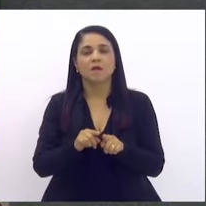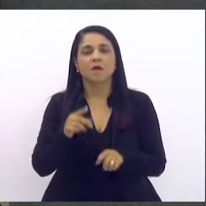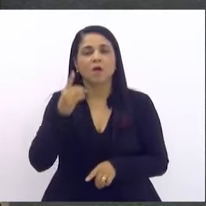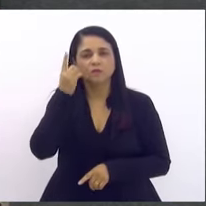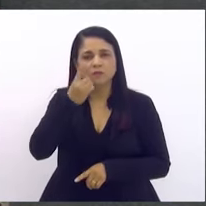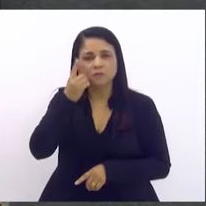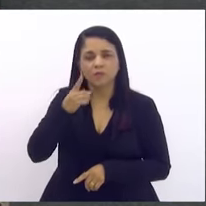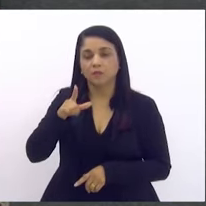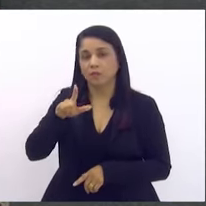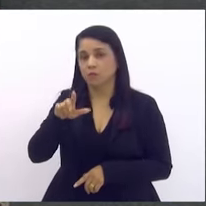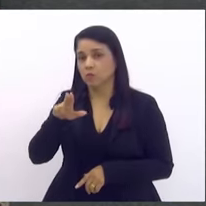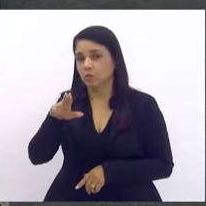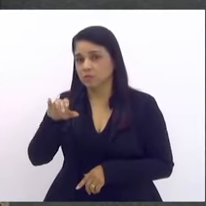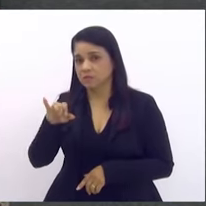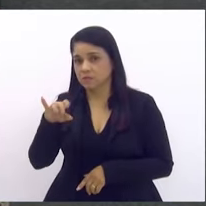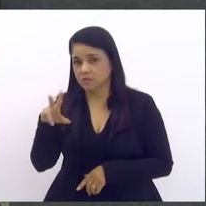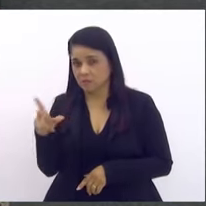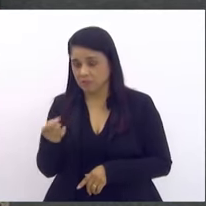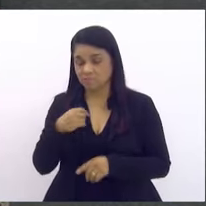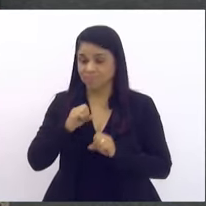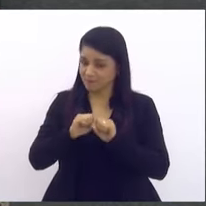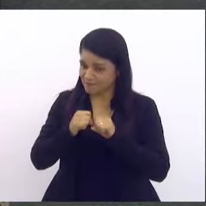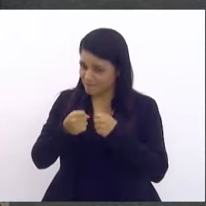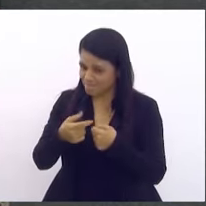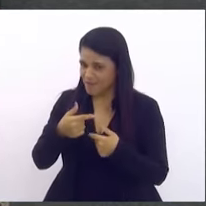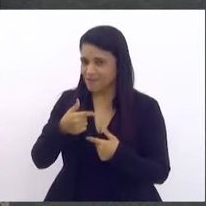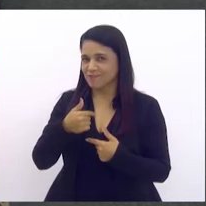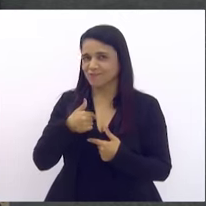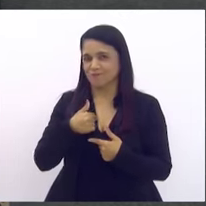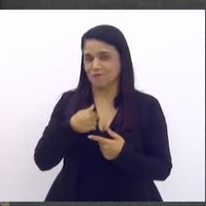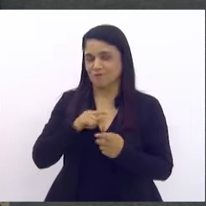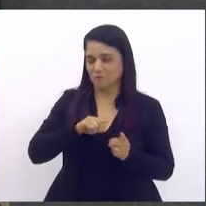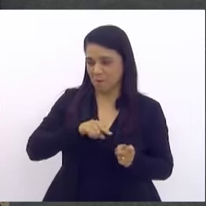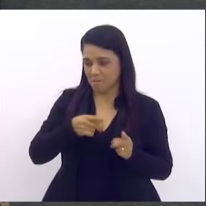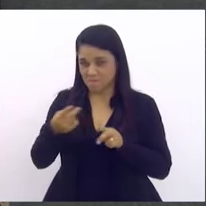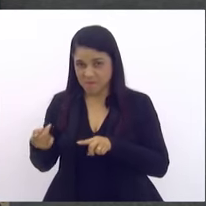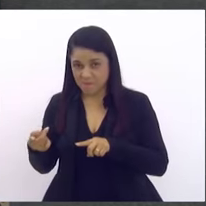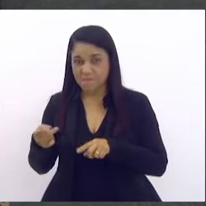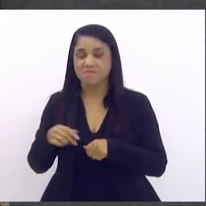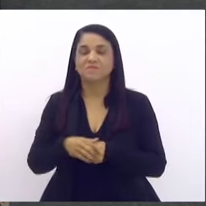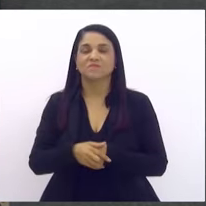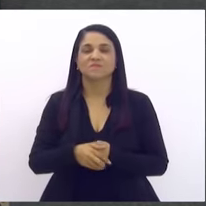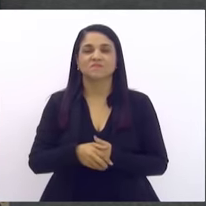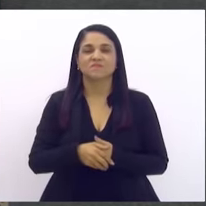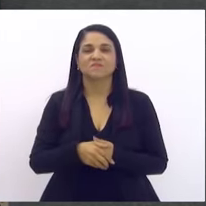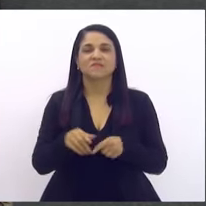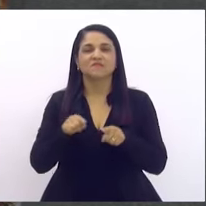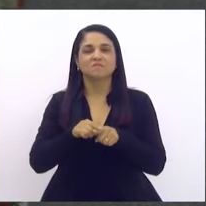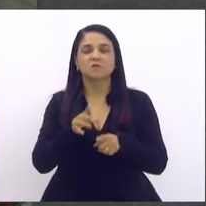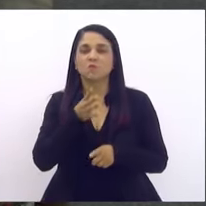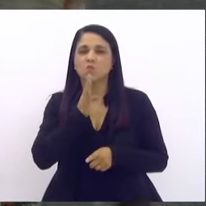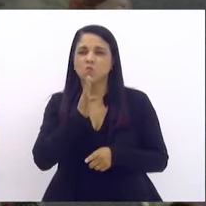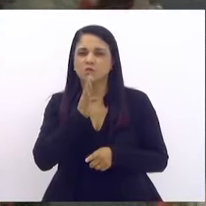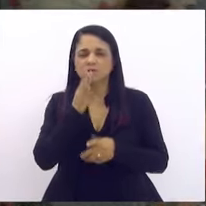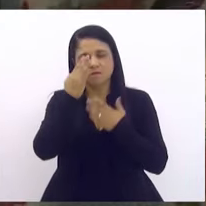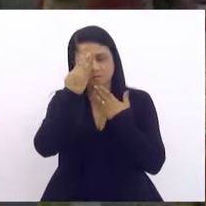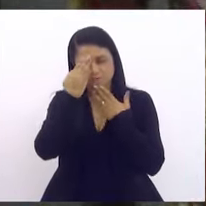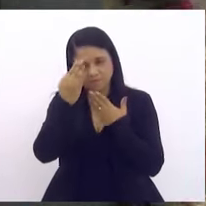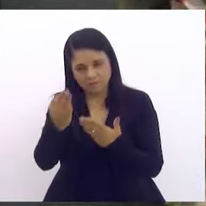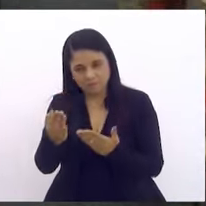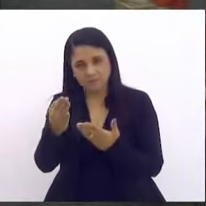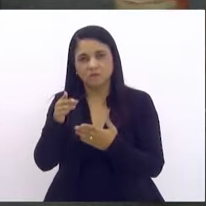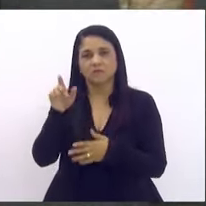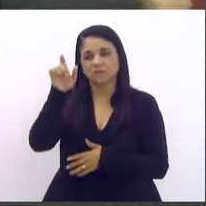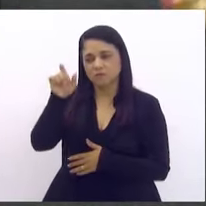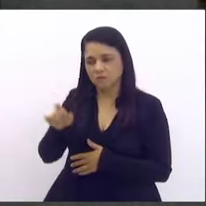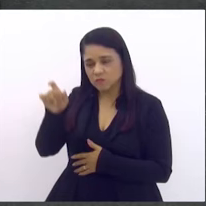Lucinha que é sua maior defensora depois de mim mas eu quero fazer esse reconhecimento e agradecimento a todos